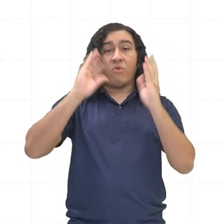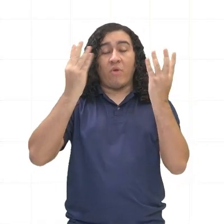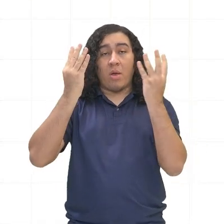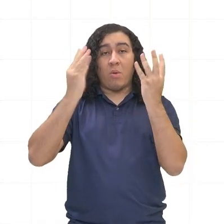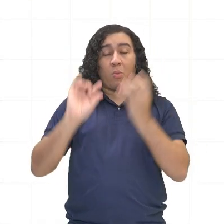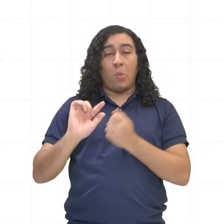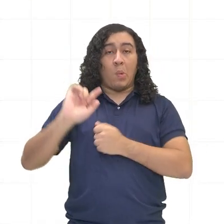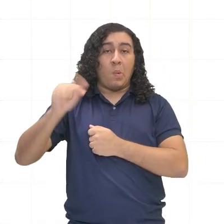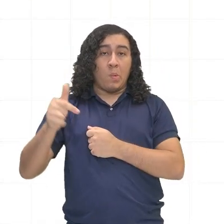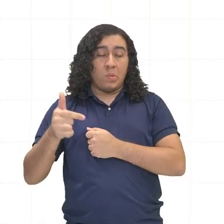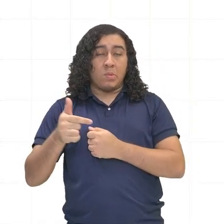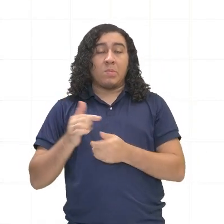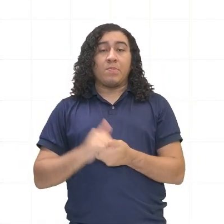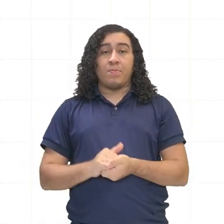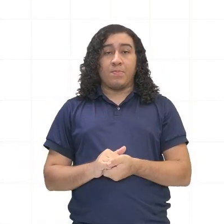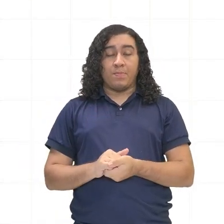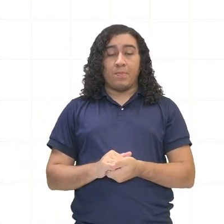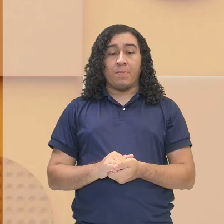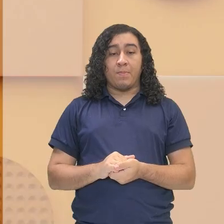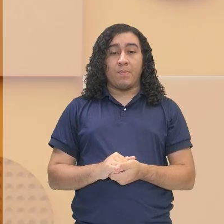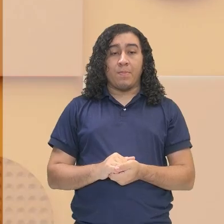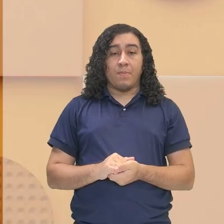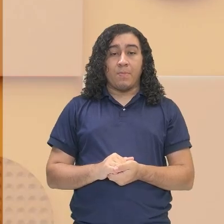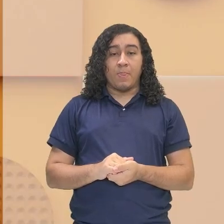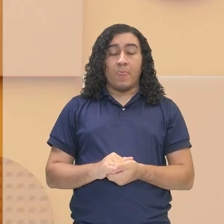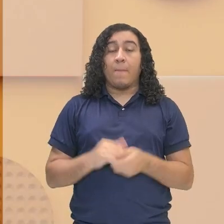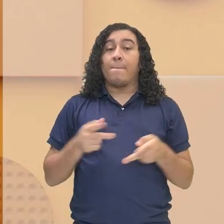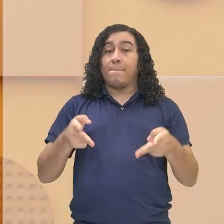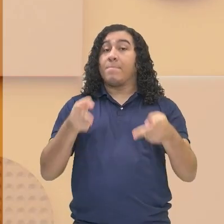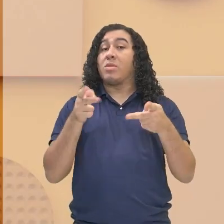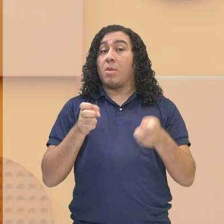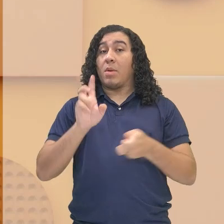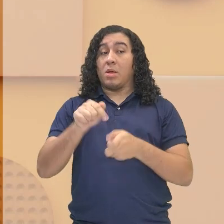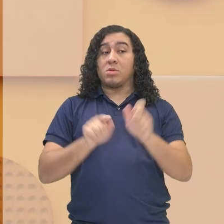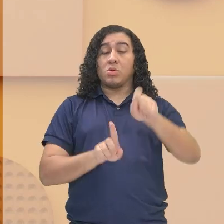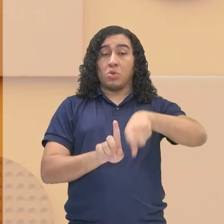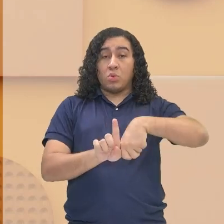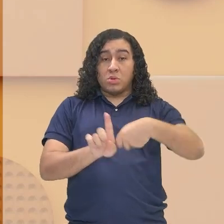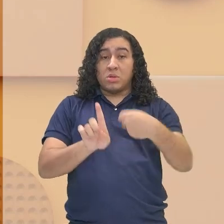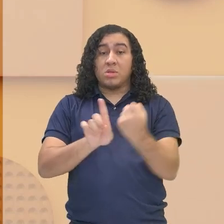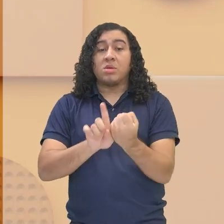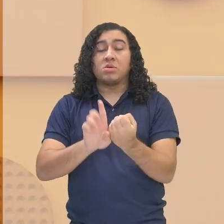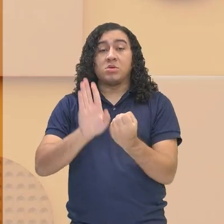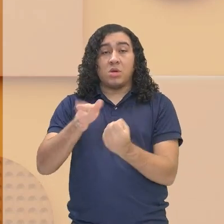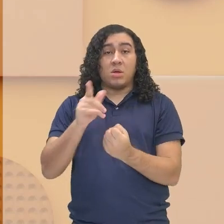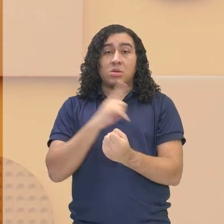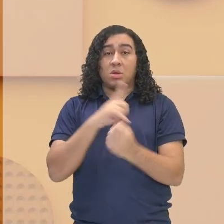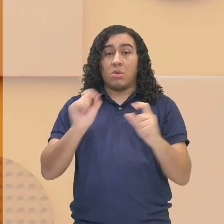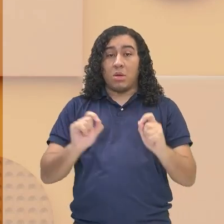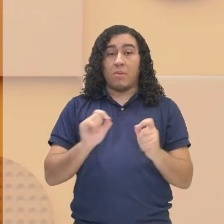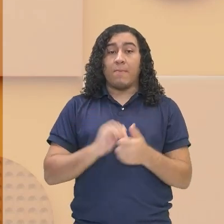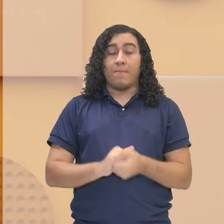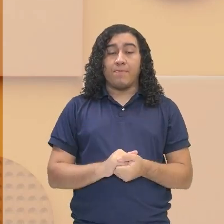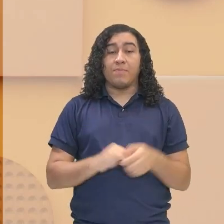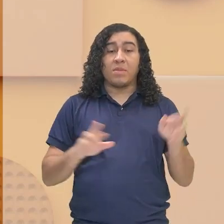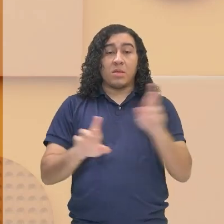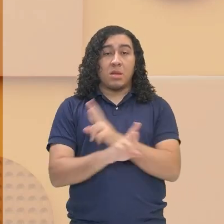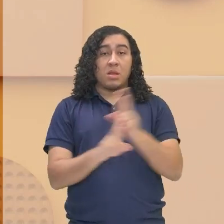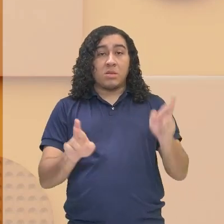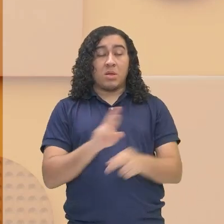como você percebe que essa sociedade já lida com a relação do tempo